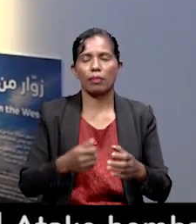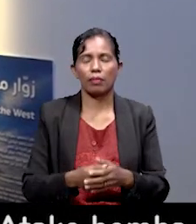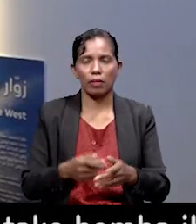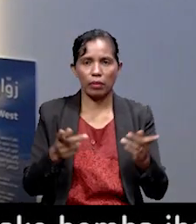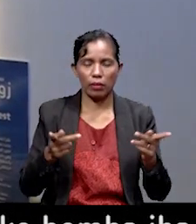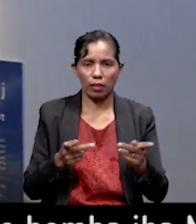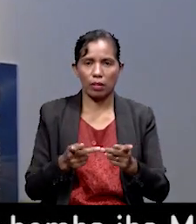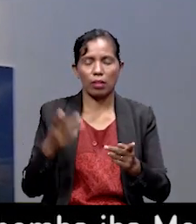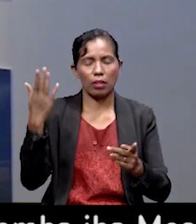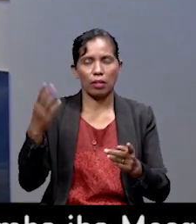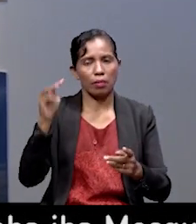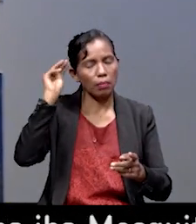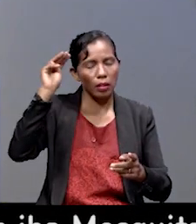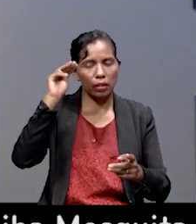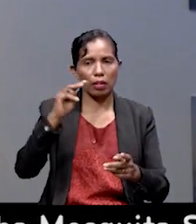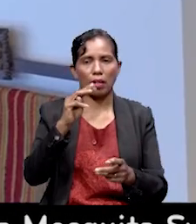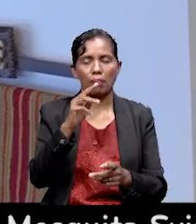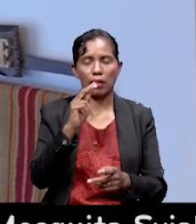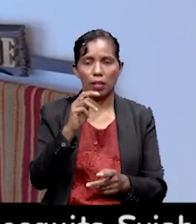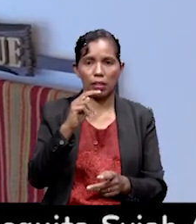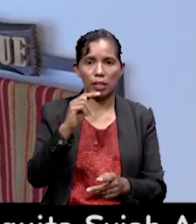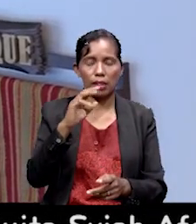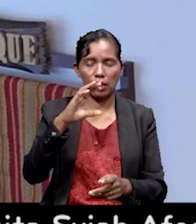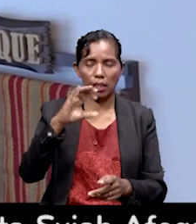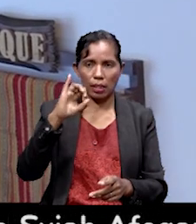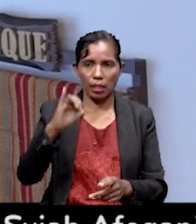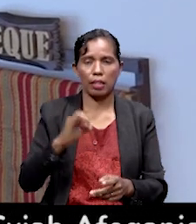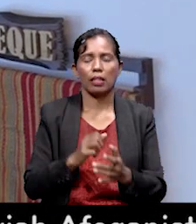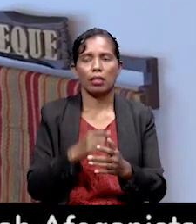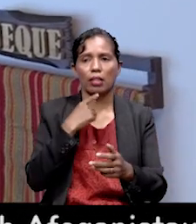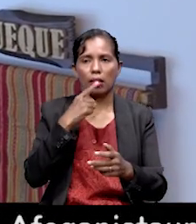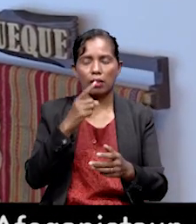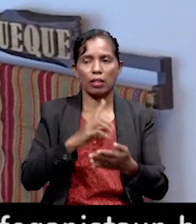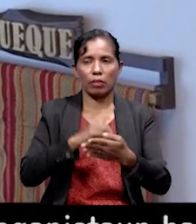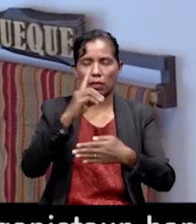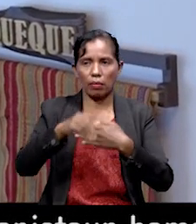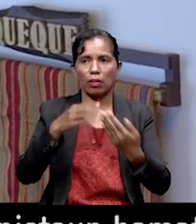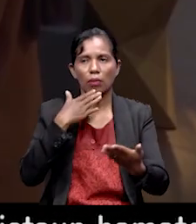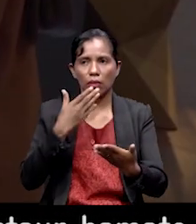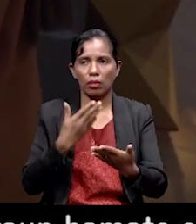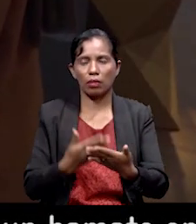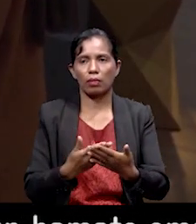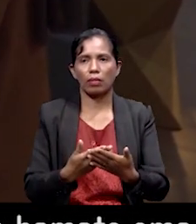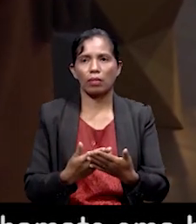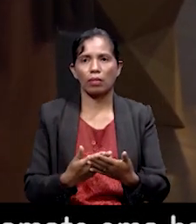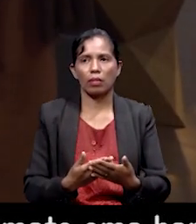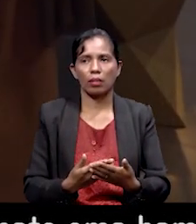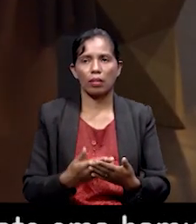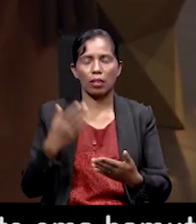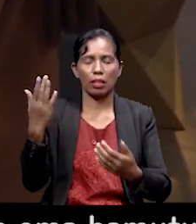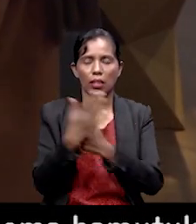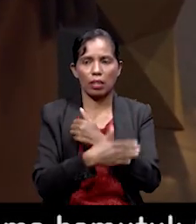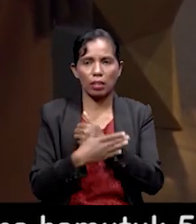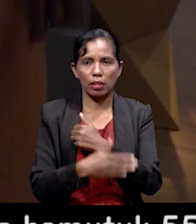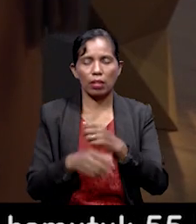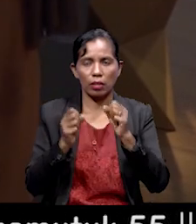Dubai ne mos Ministério do Turismo, Comércio e Indústria comprometido se desenvolve dia kliutan sítio turístico e railaran atu